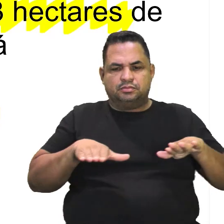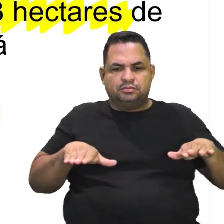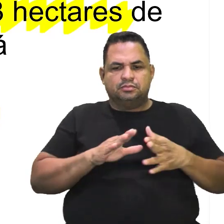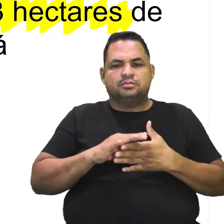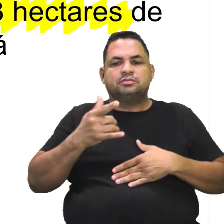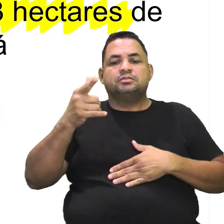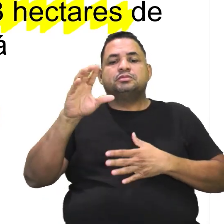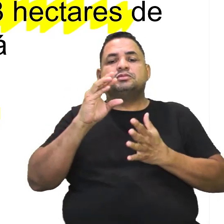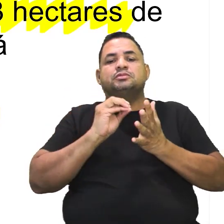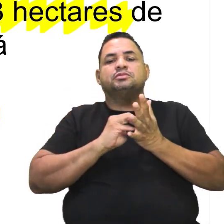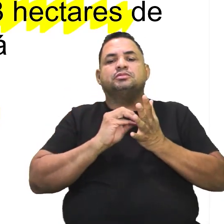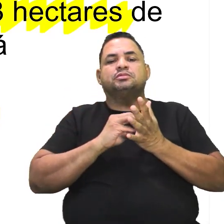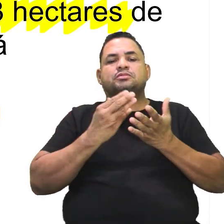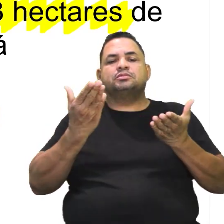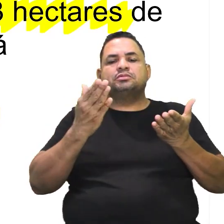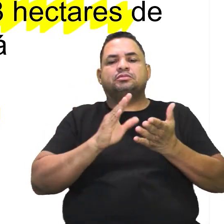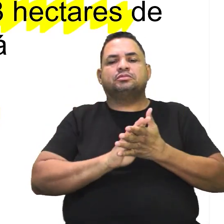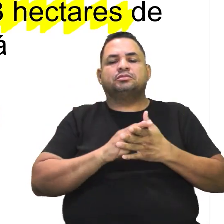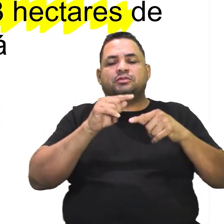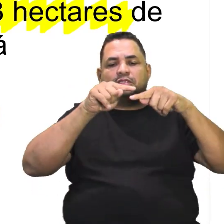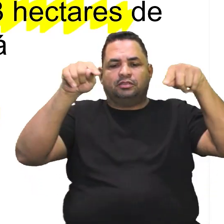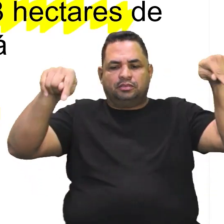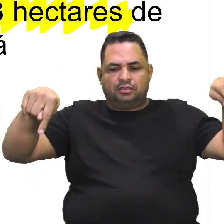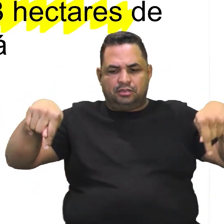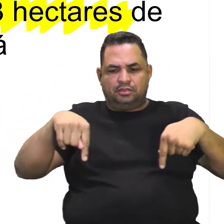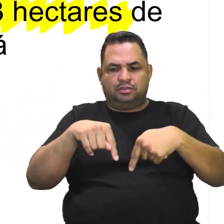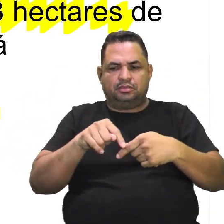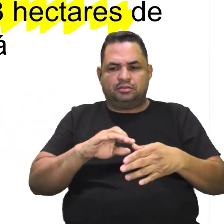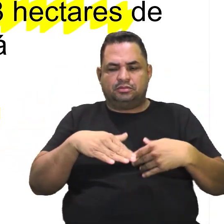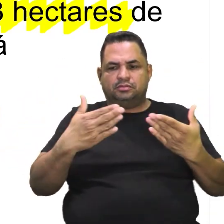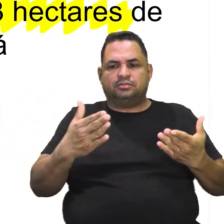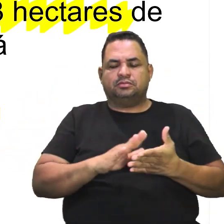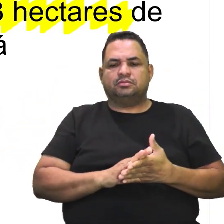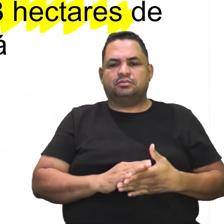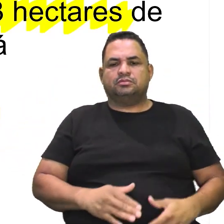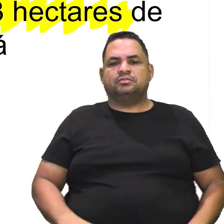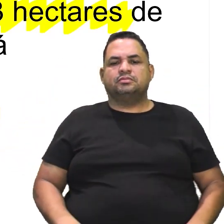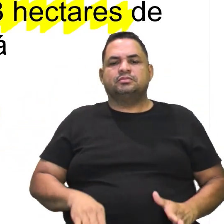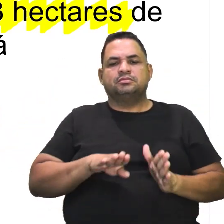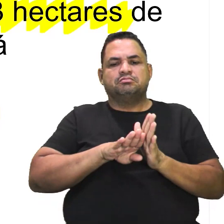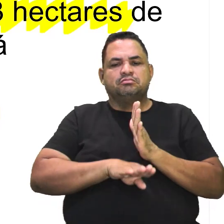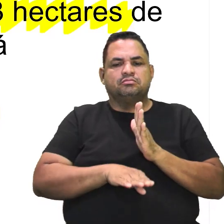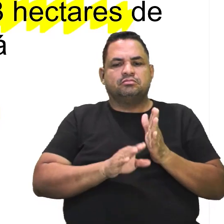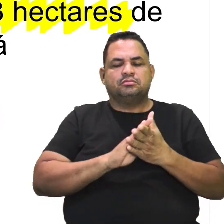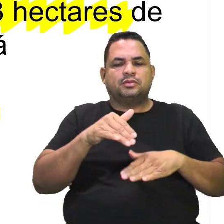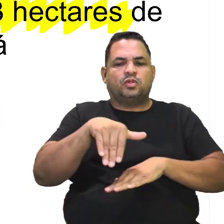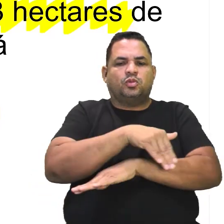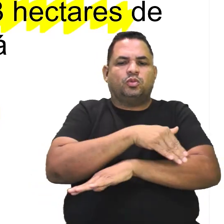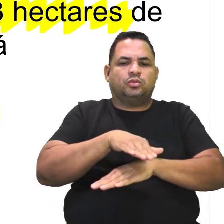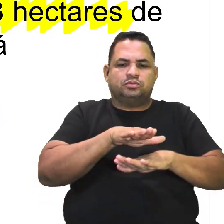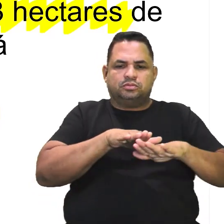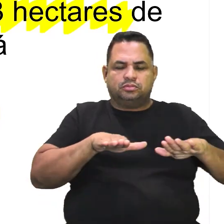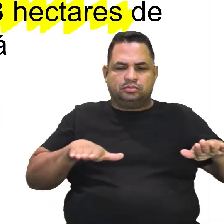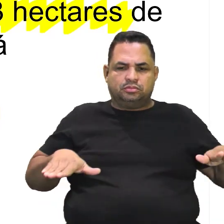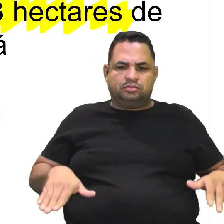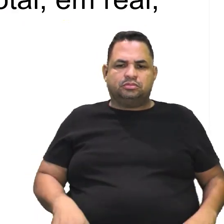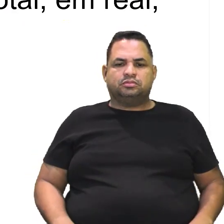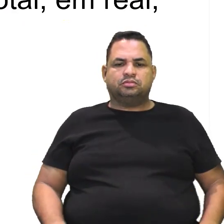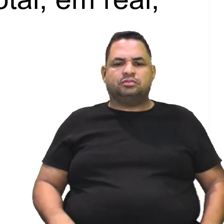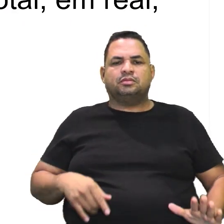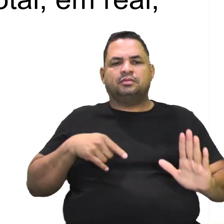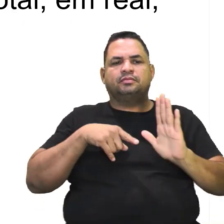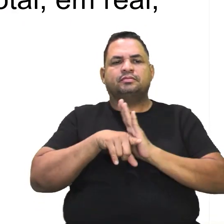o restante que vai me sobrar de terra é que vai ser em terreno. Isso. Eu tenho que descontar a parte das ruas e calçadas, né?